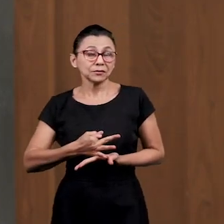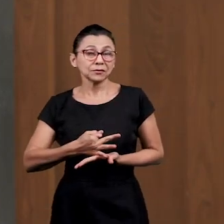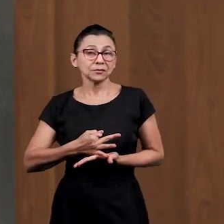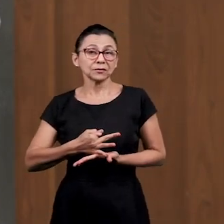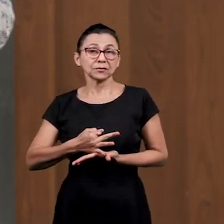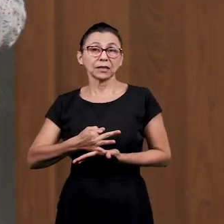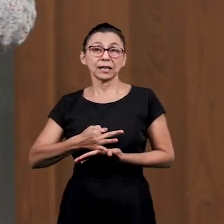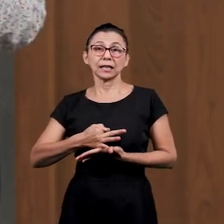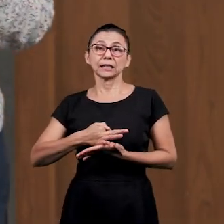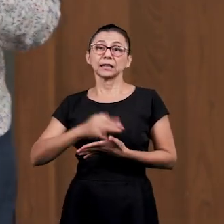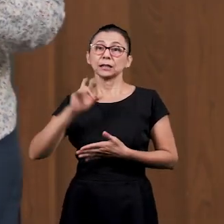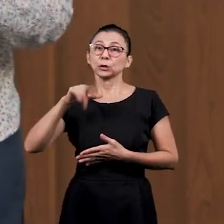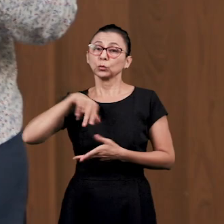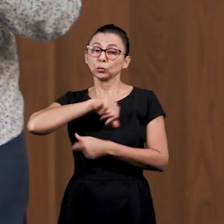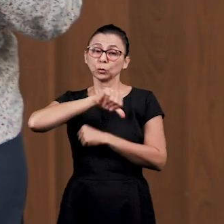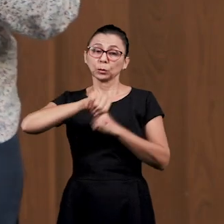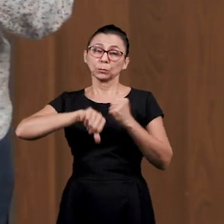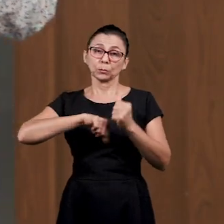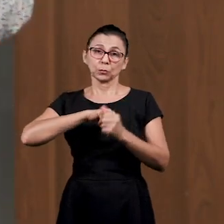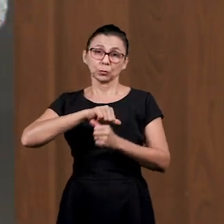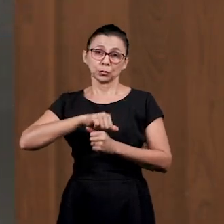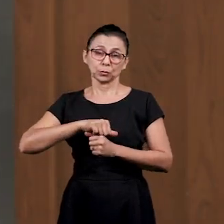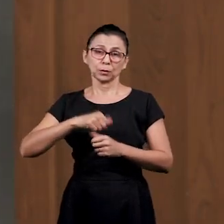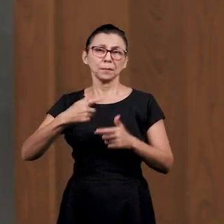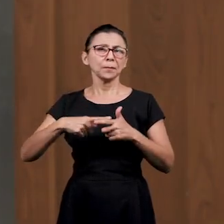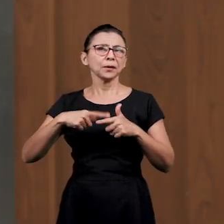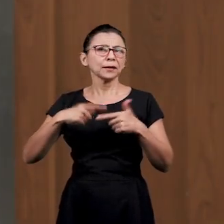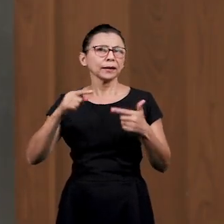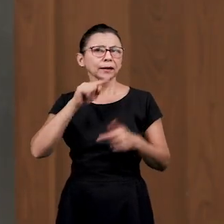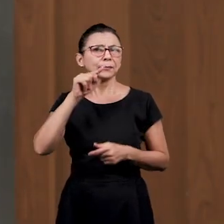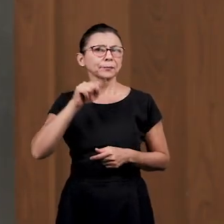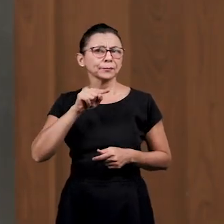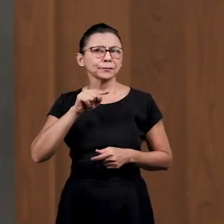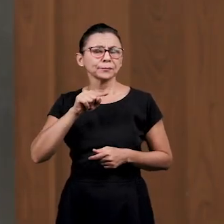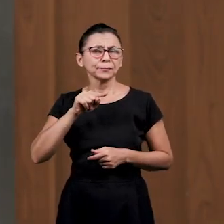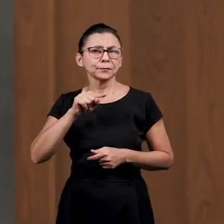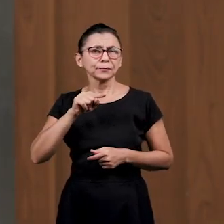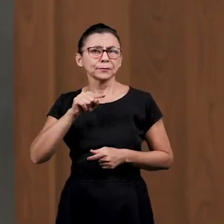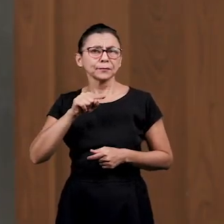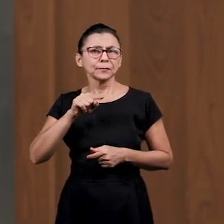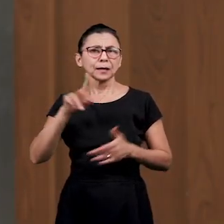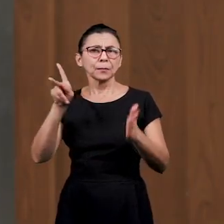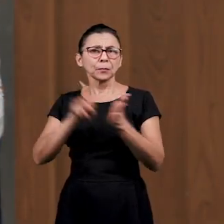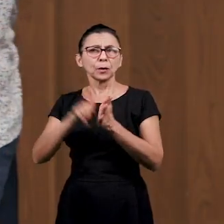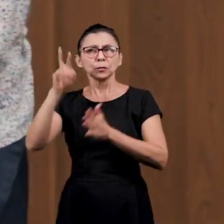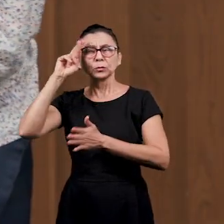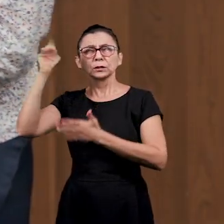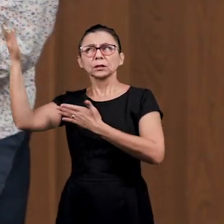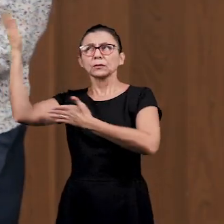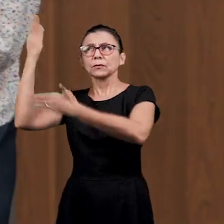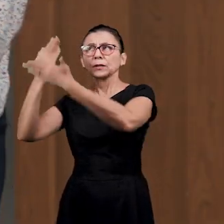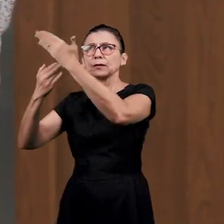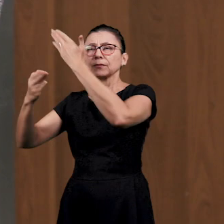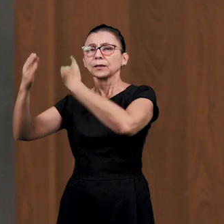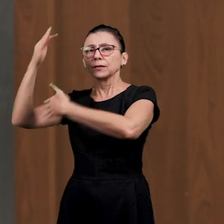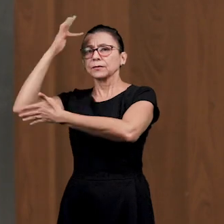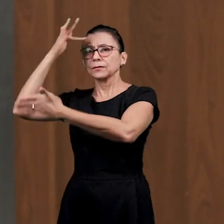que nos torna inabaláveis, porque vem de Deus que é inabalável. E Sara,